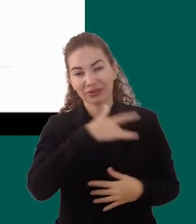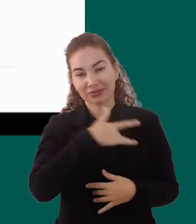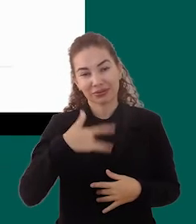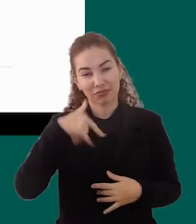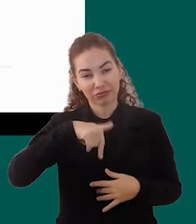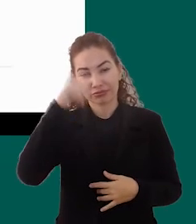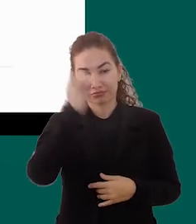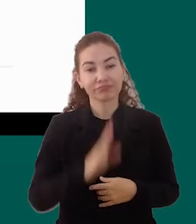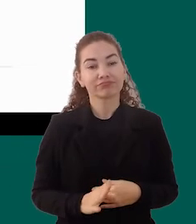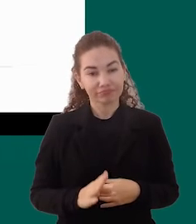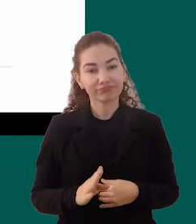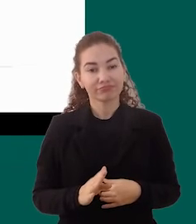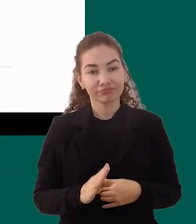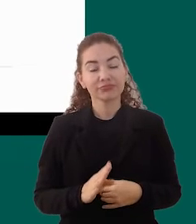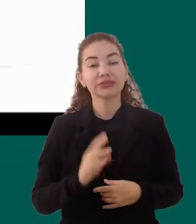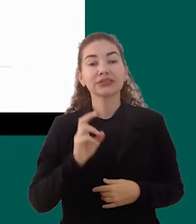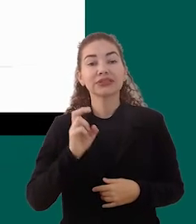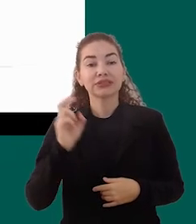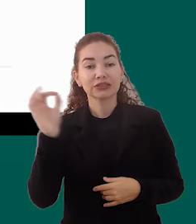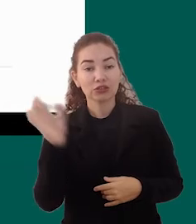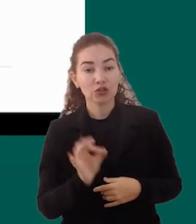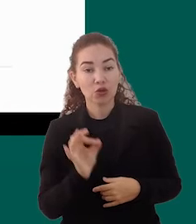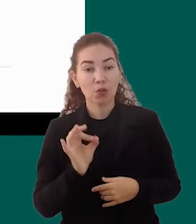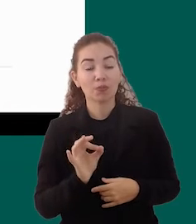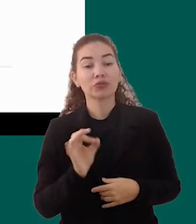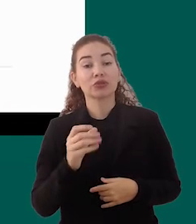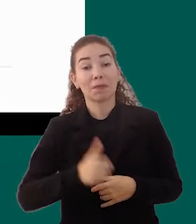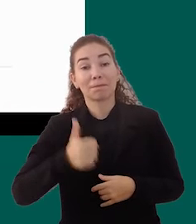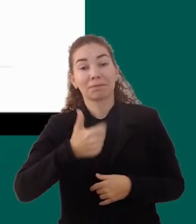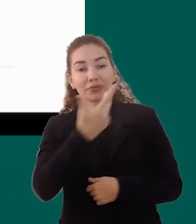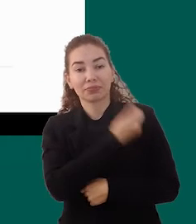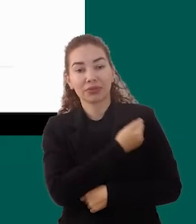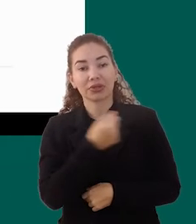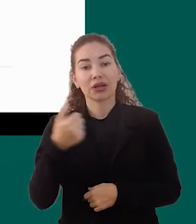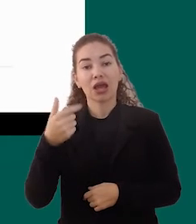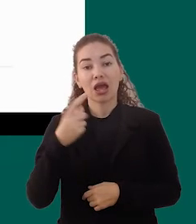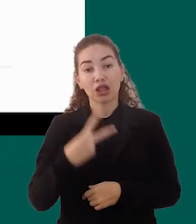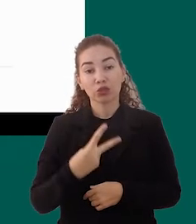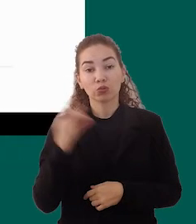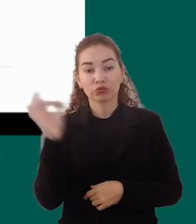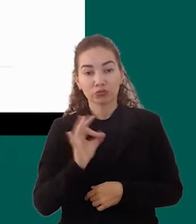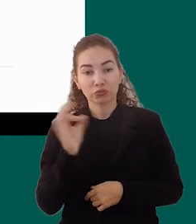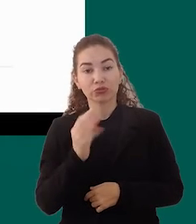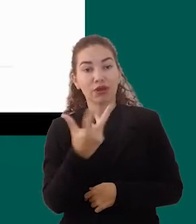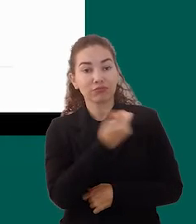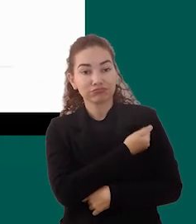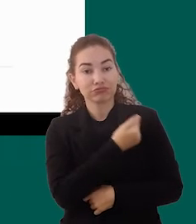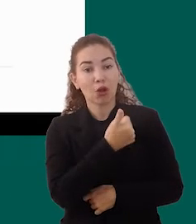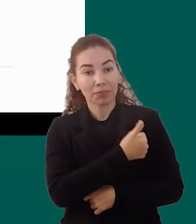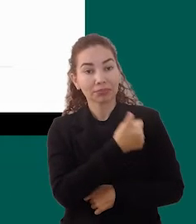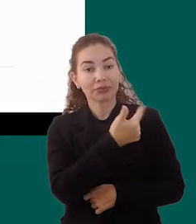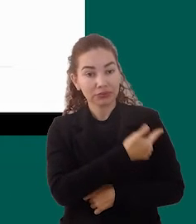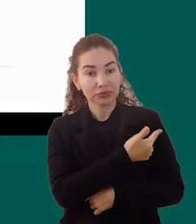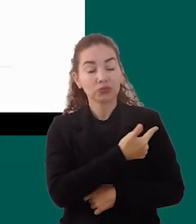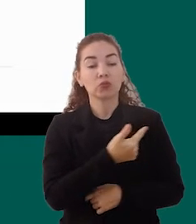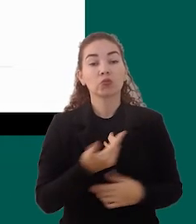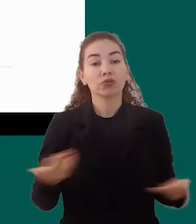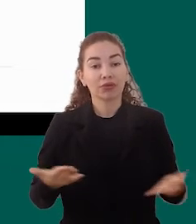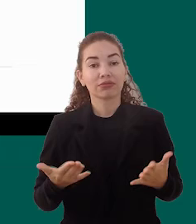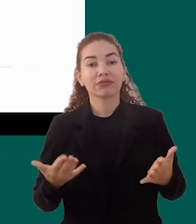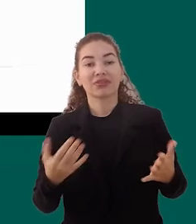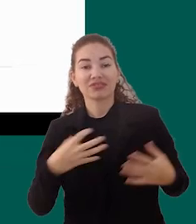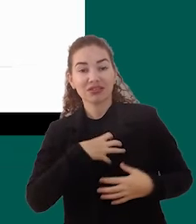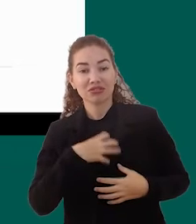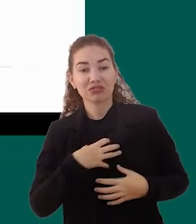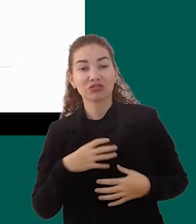né? 5% da população recebendo primeira dose, 2% com o esquema completo. A previsão, nesse ritmo que a gente está, é de